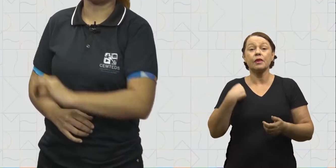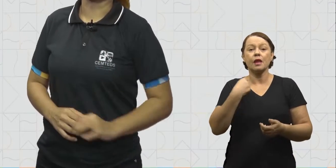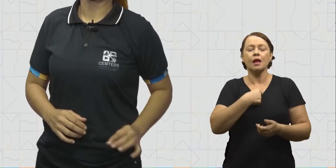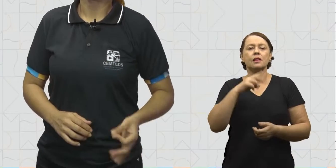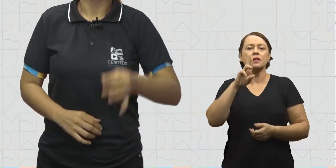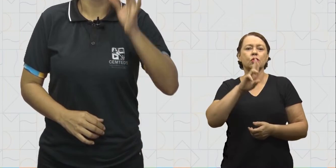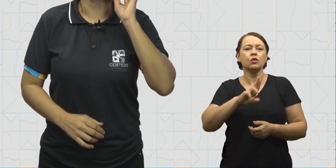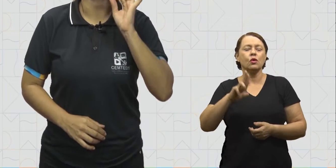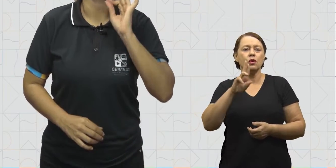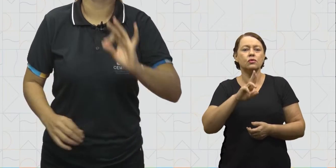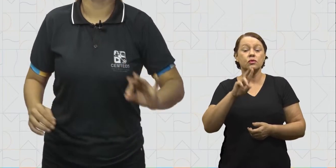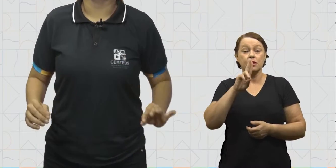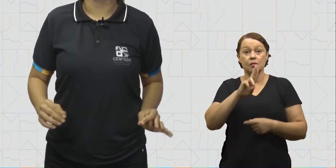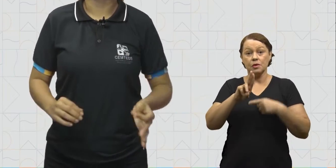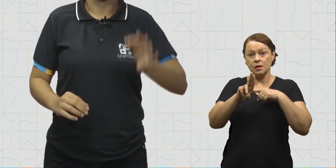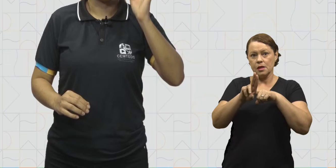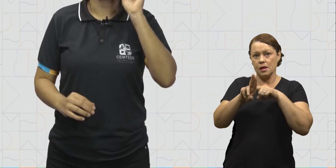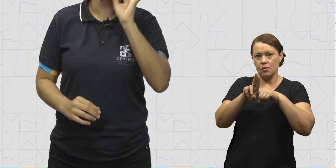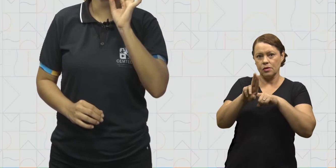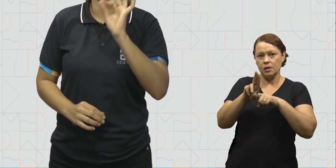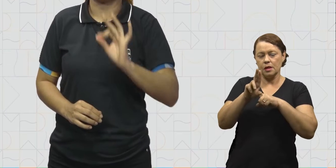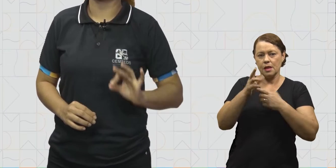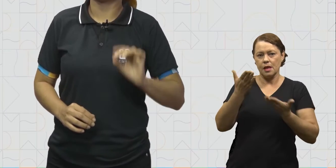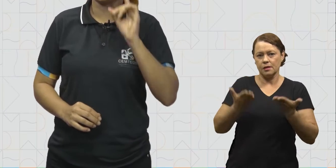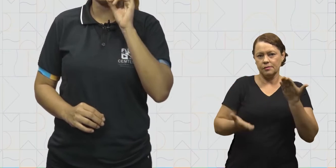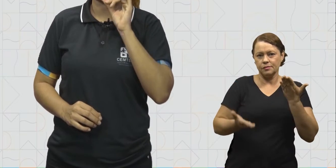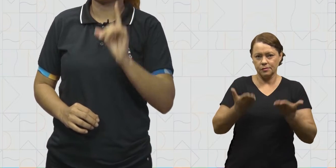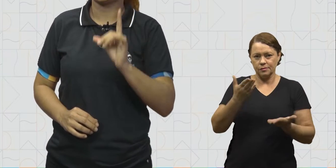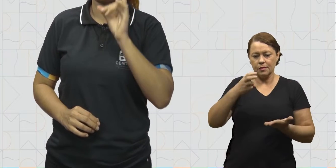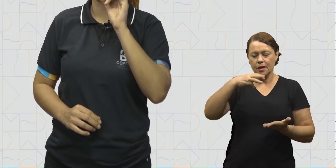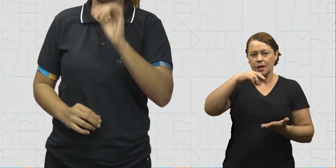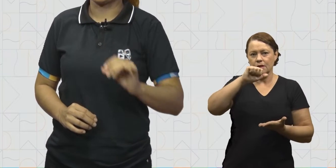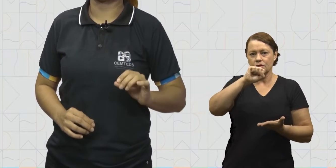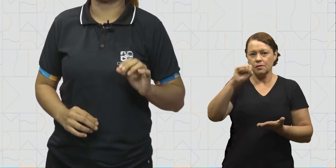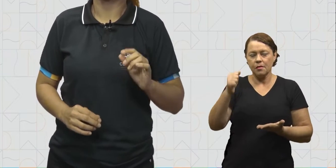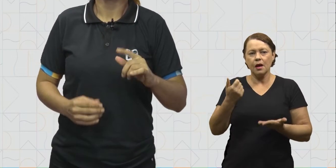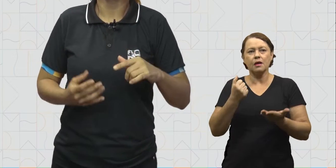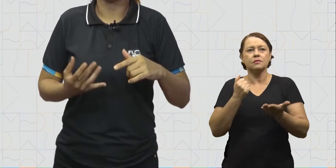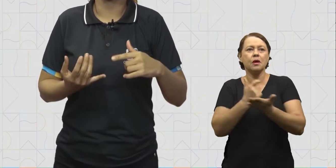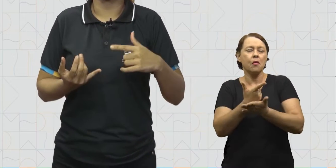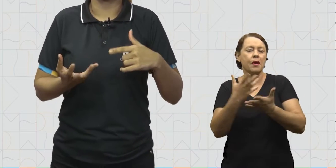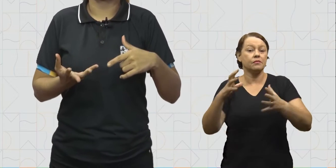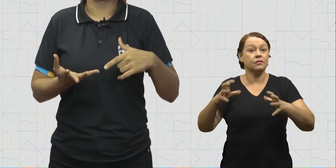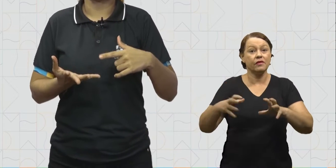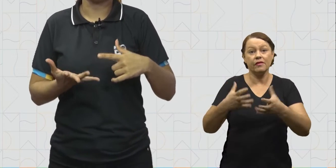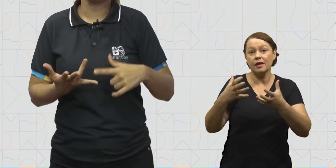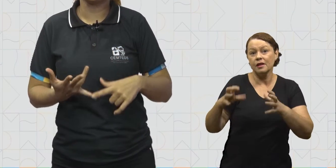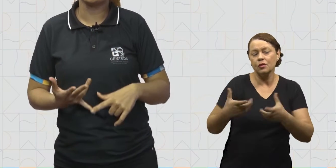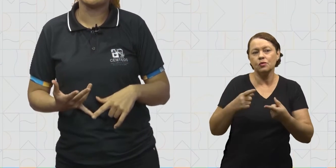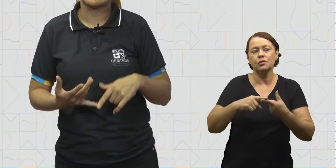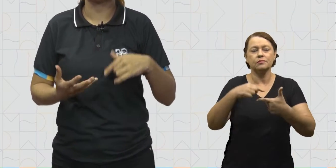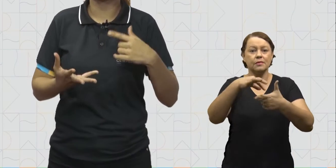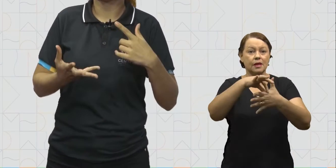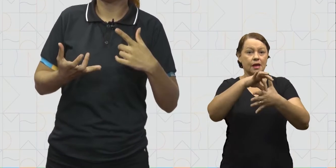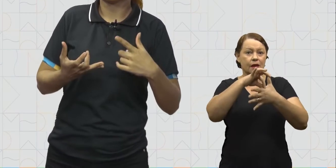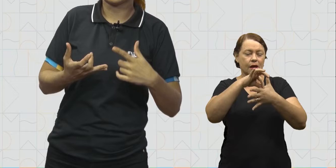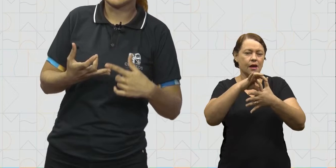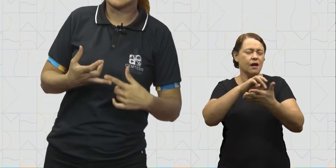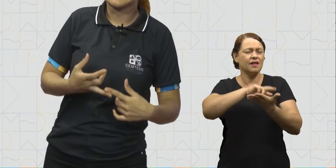Olha só, nós usamos a unidade de medida de massa na compra de